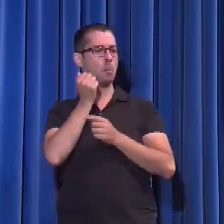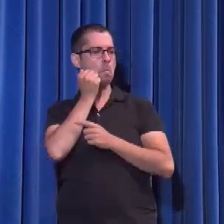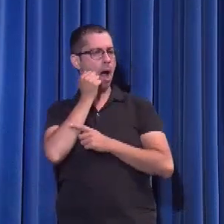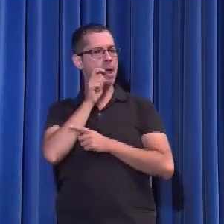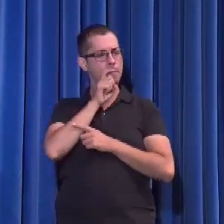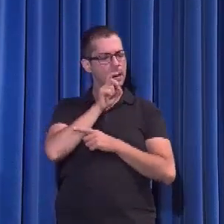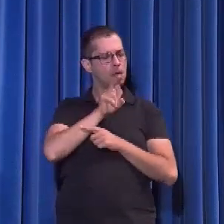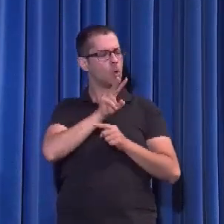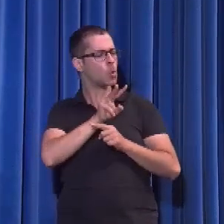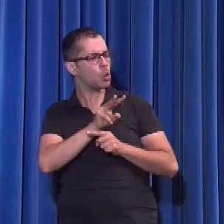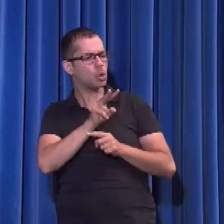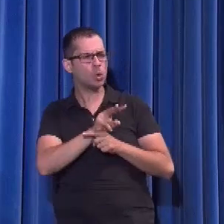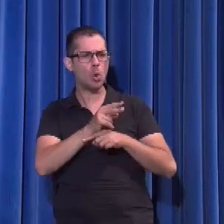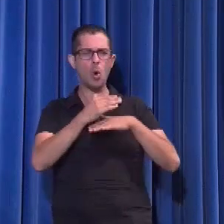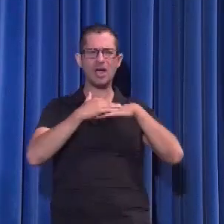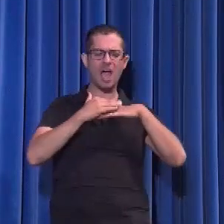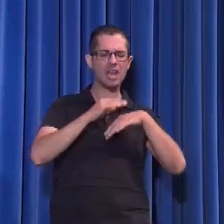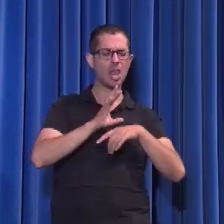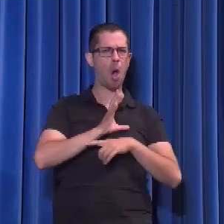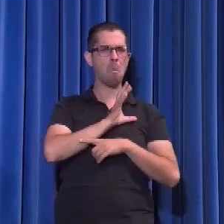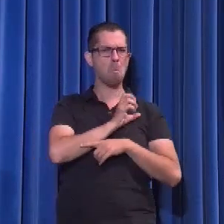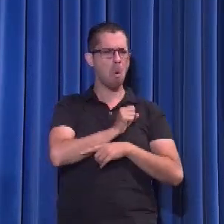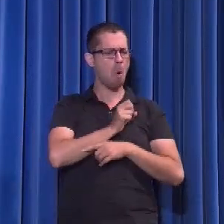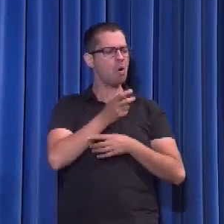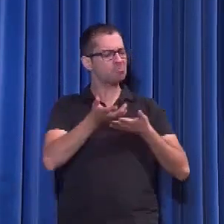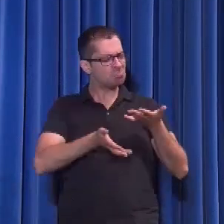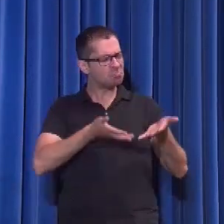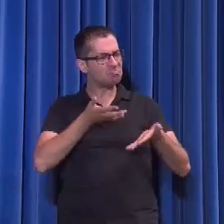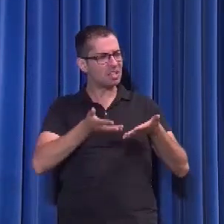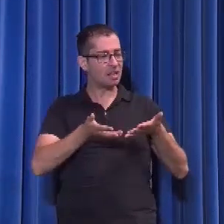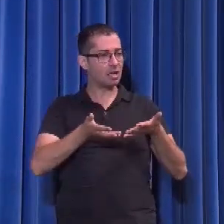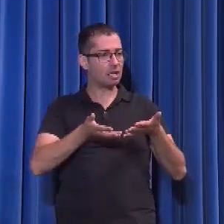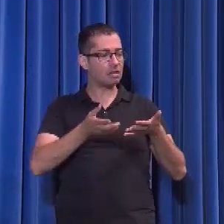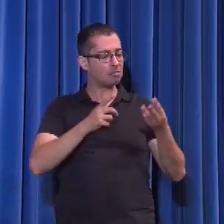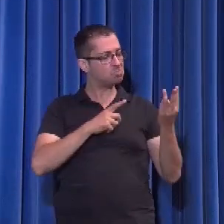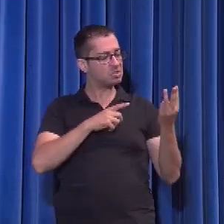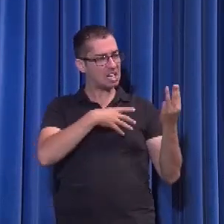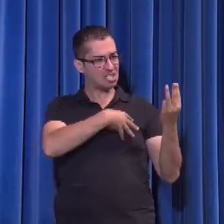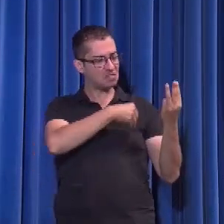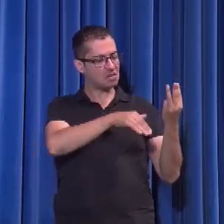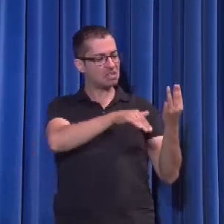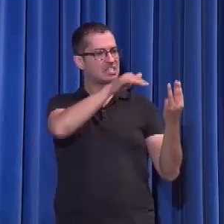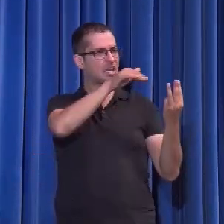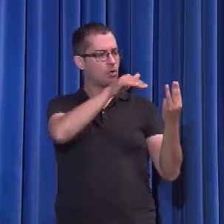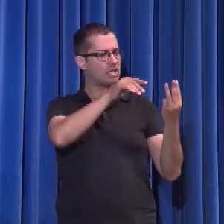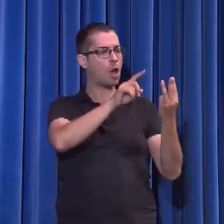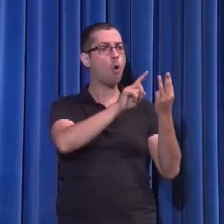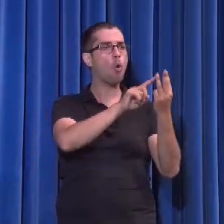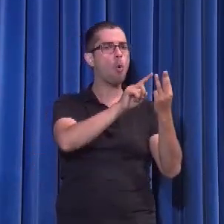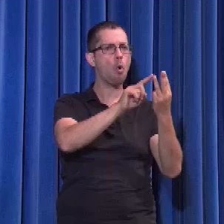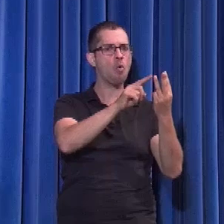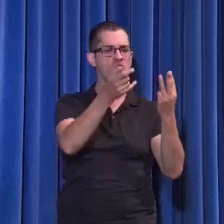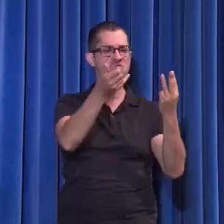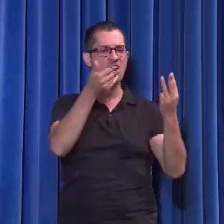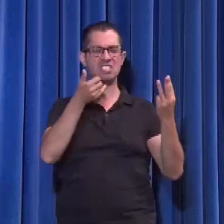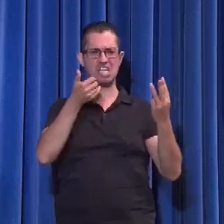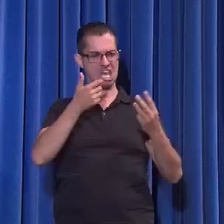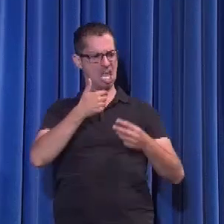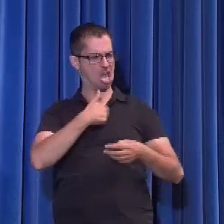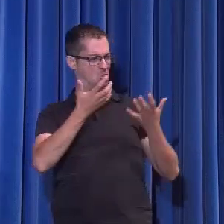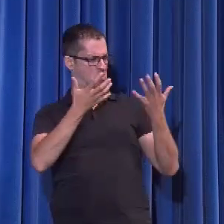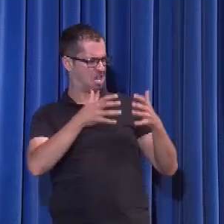um deles, no momento, disse assim, eu não quero o que vocês me ensinaram sobre